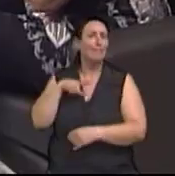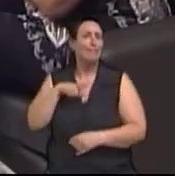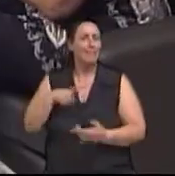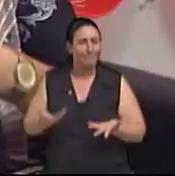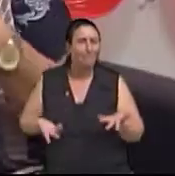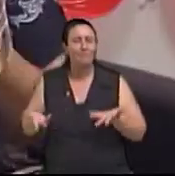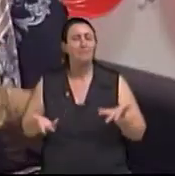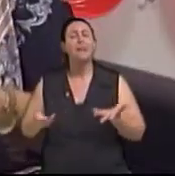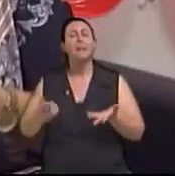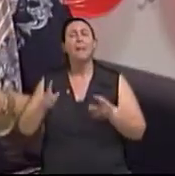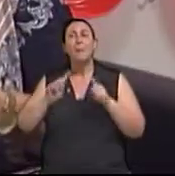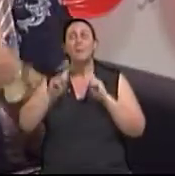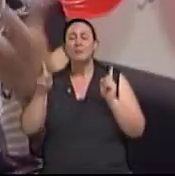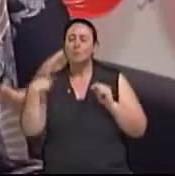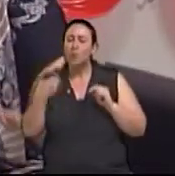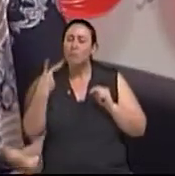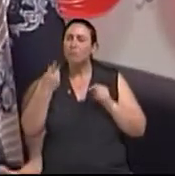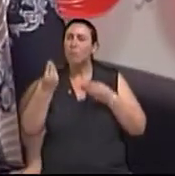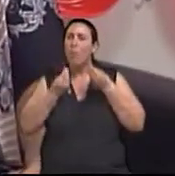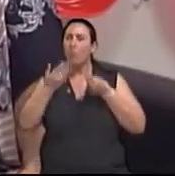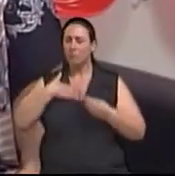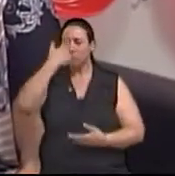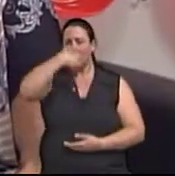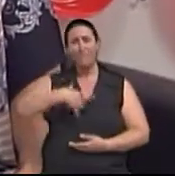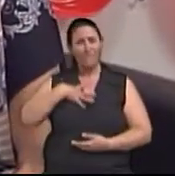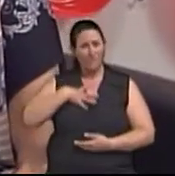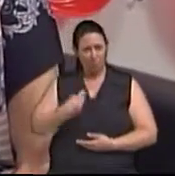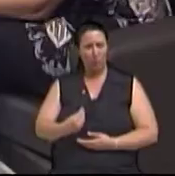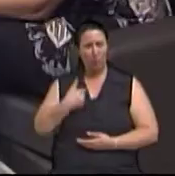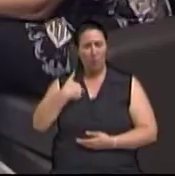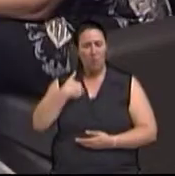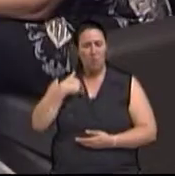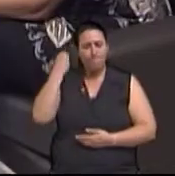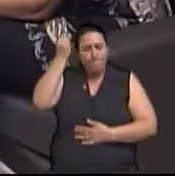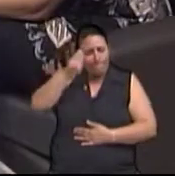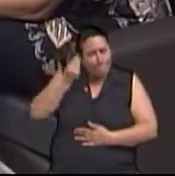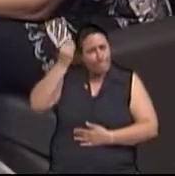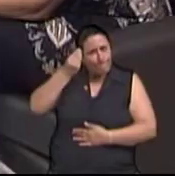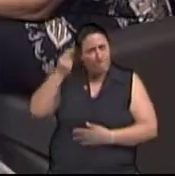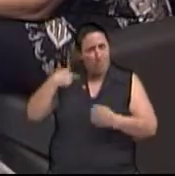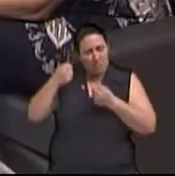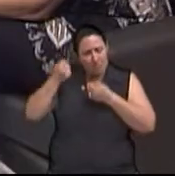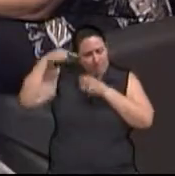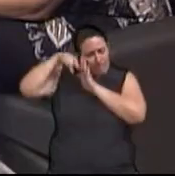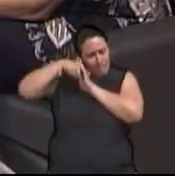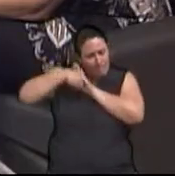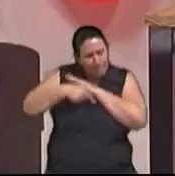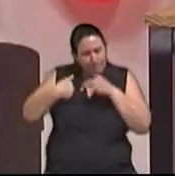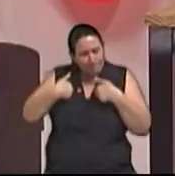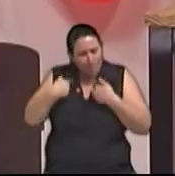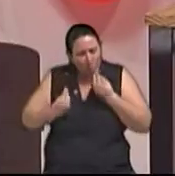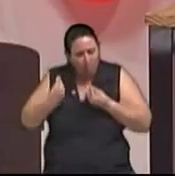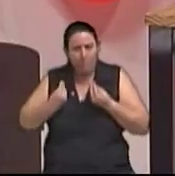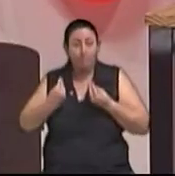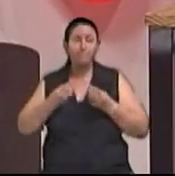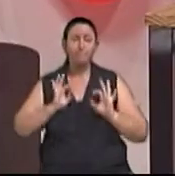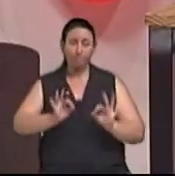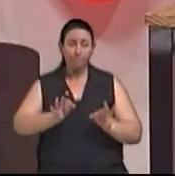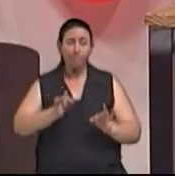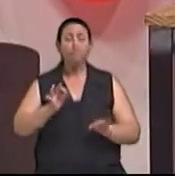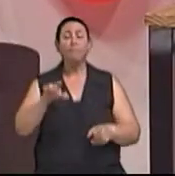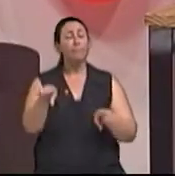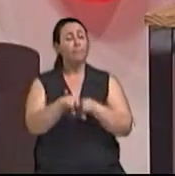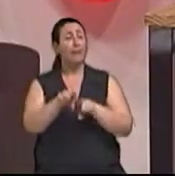nos nossos recursos psíquicos para que a gente tenha esse preparo sim isso tem a ver muito com a própria educação que nós temos